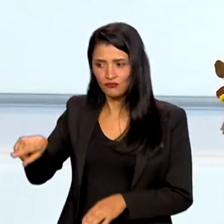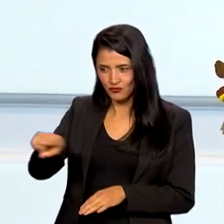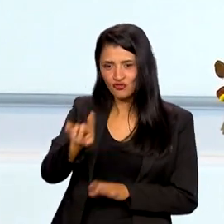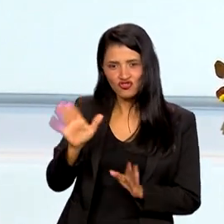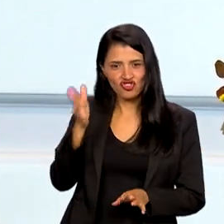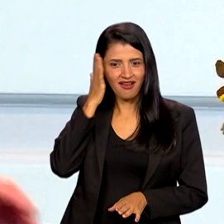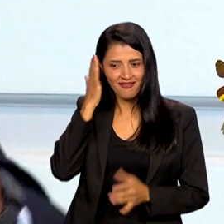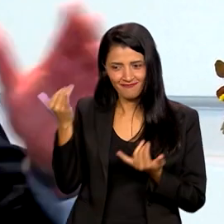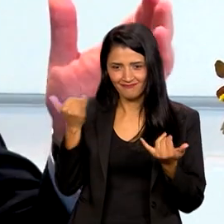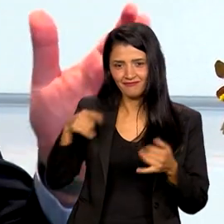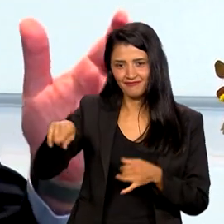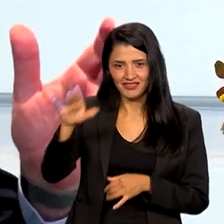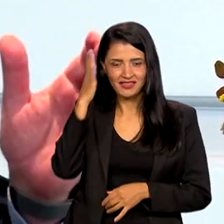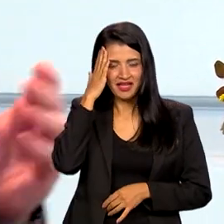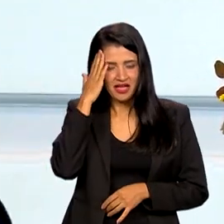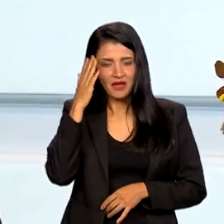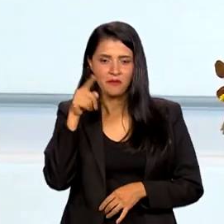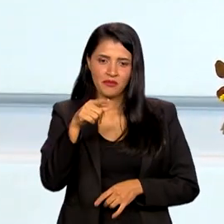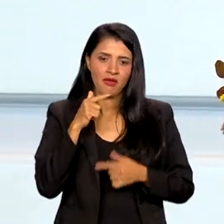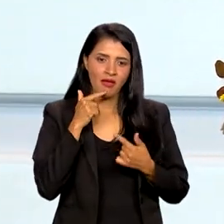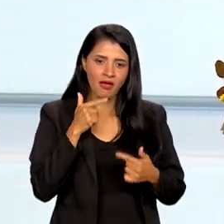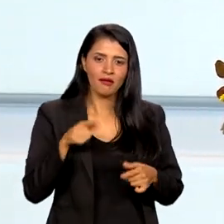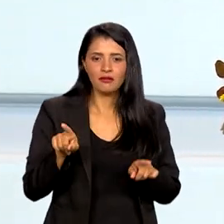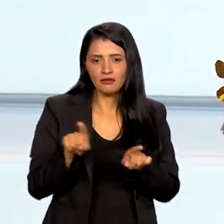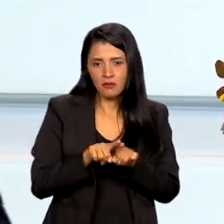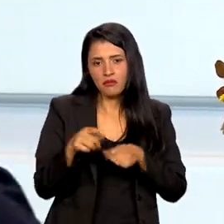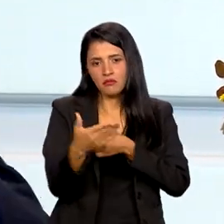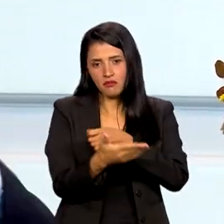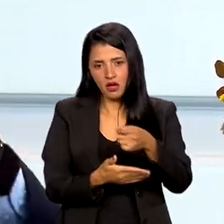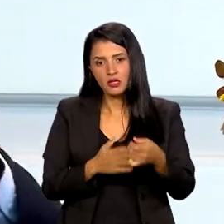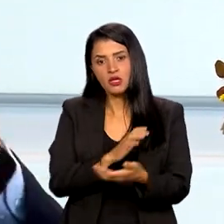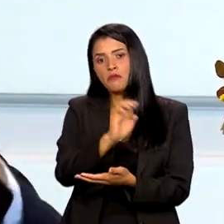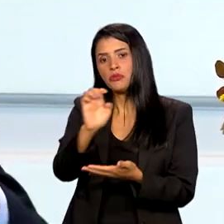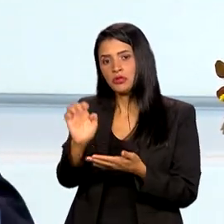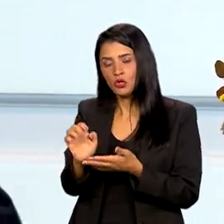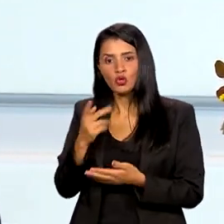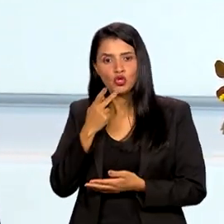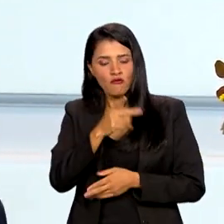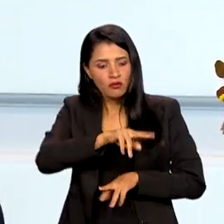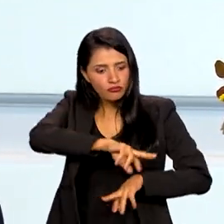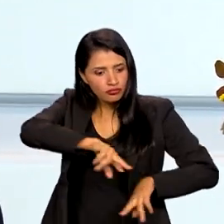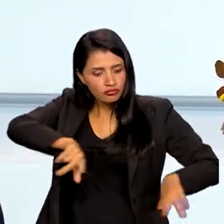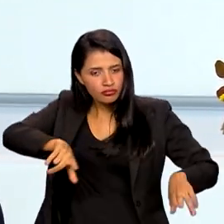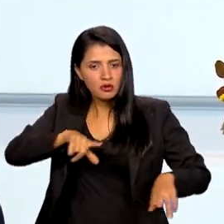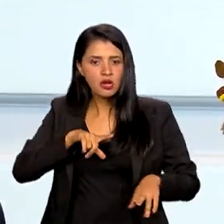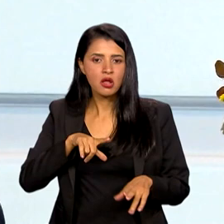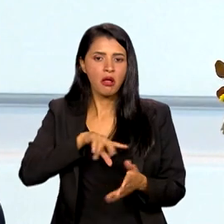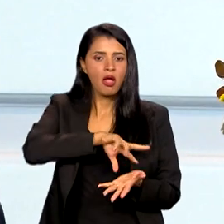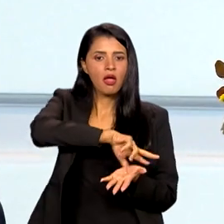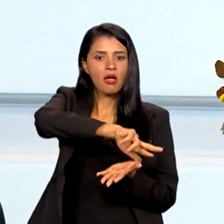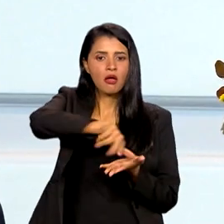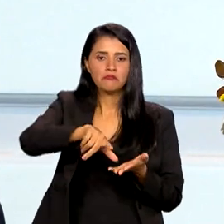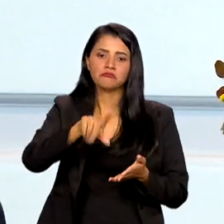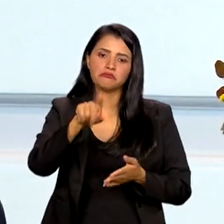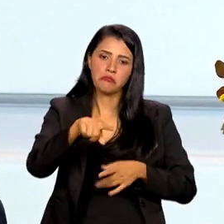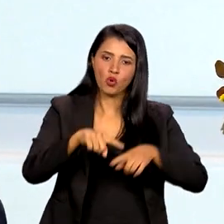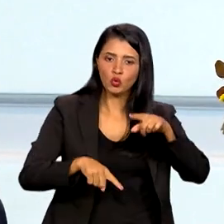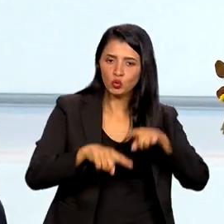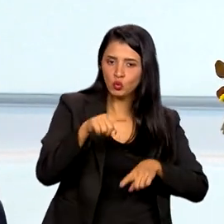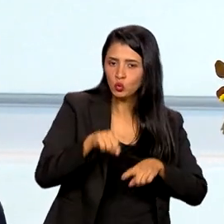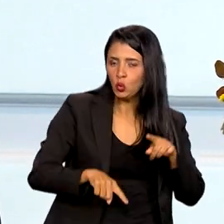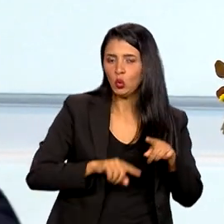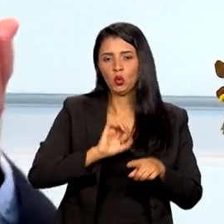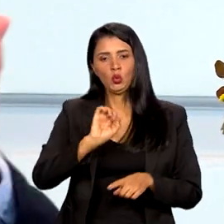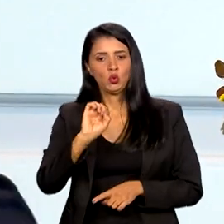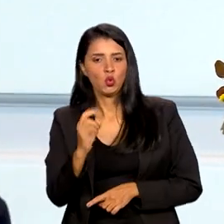E, como eu disse, a expansão da base exportadora. Quando eu falo em diversificar, seja de produtos, seja